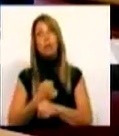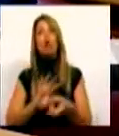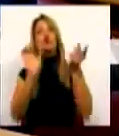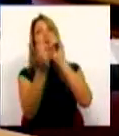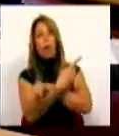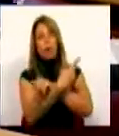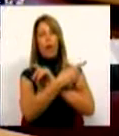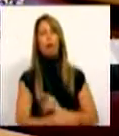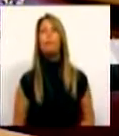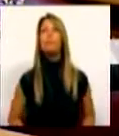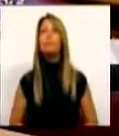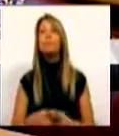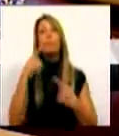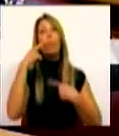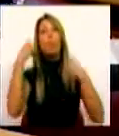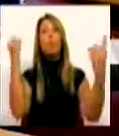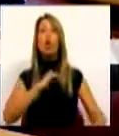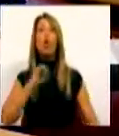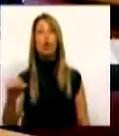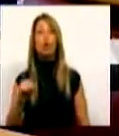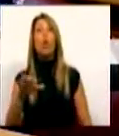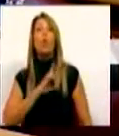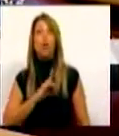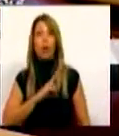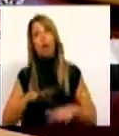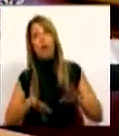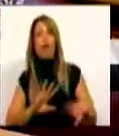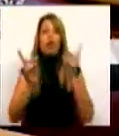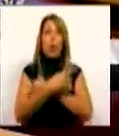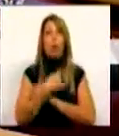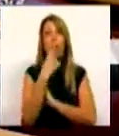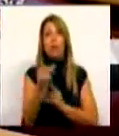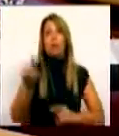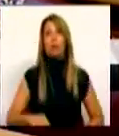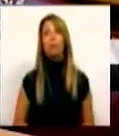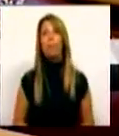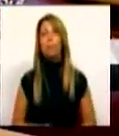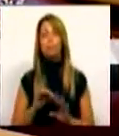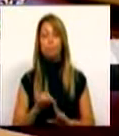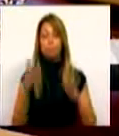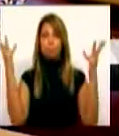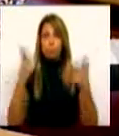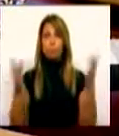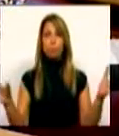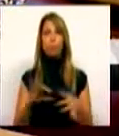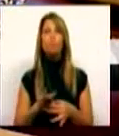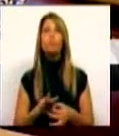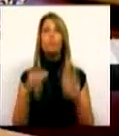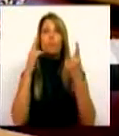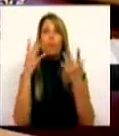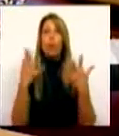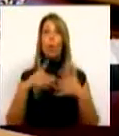contrário, público contra o privado e o seu contrário. Este orçamento consolida as contas